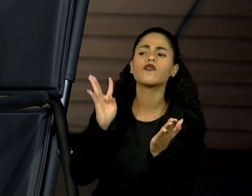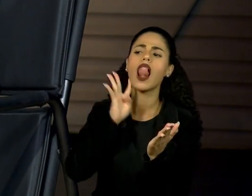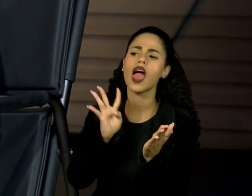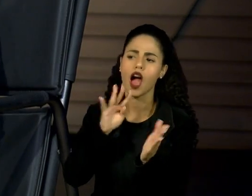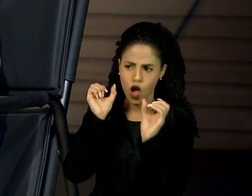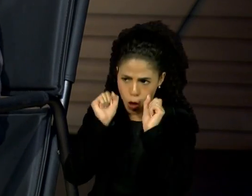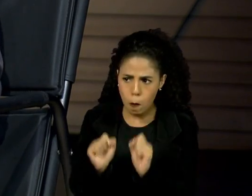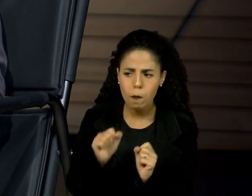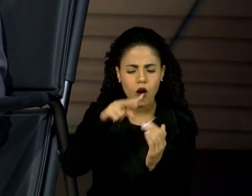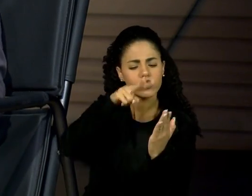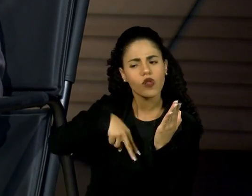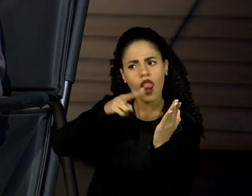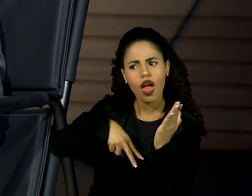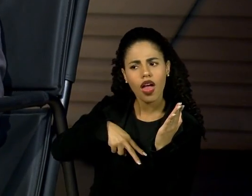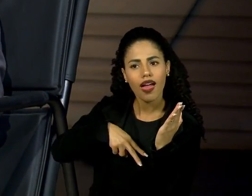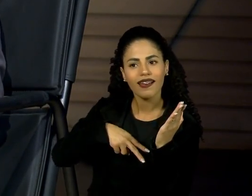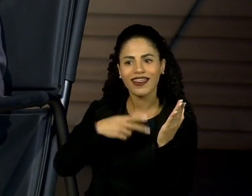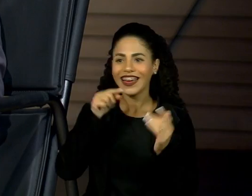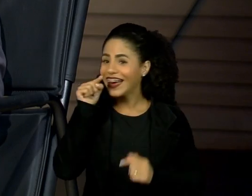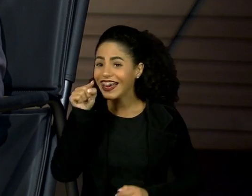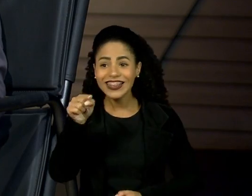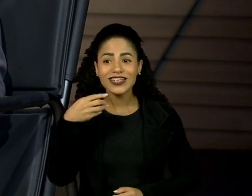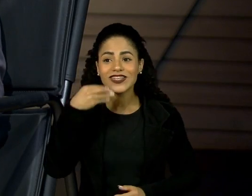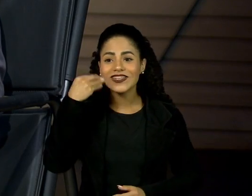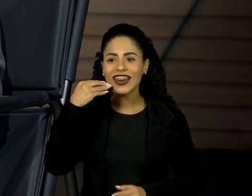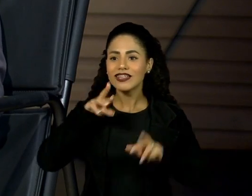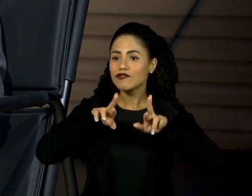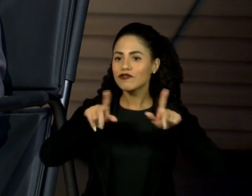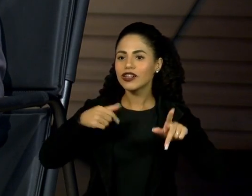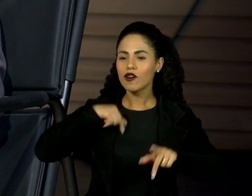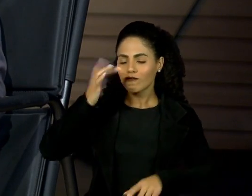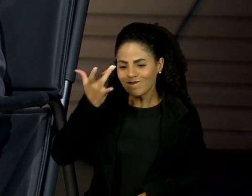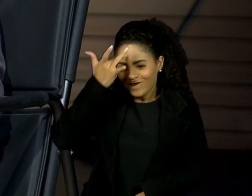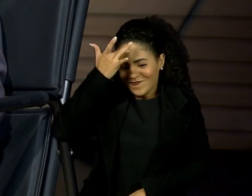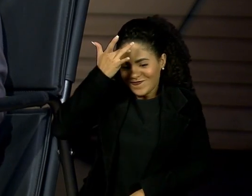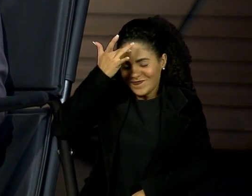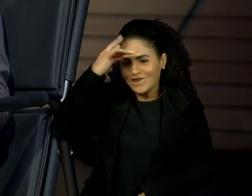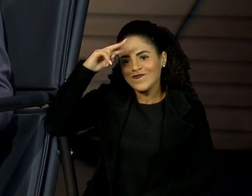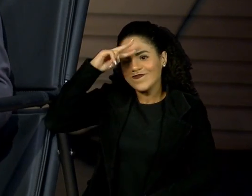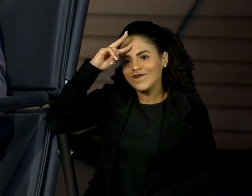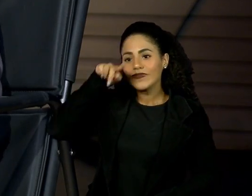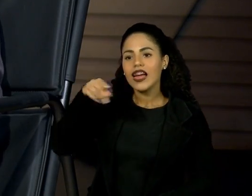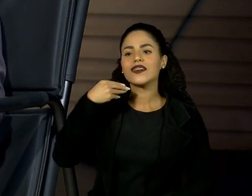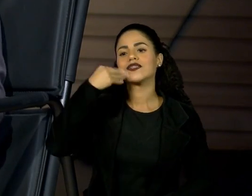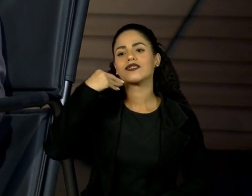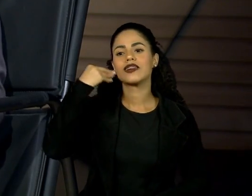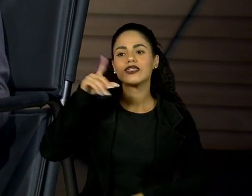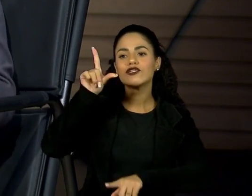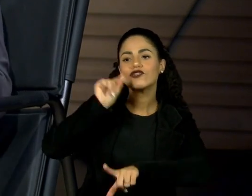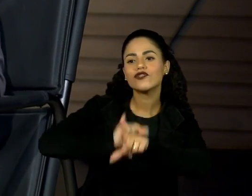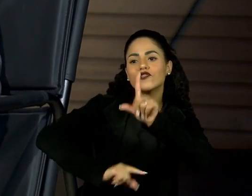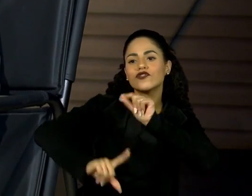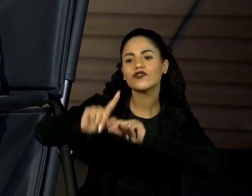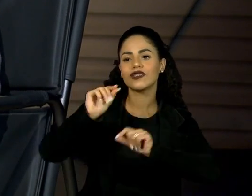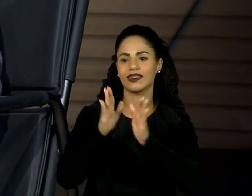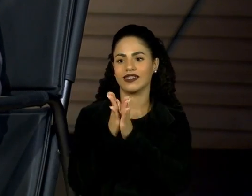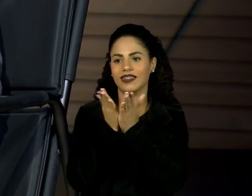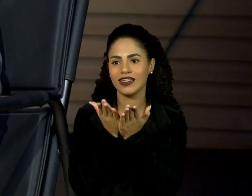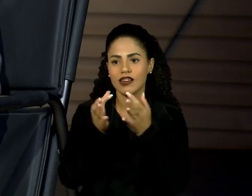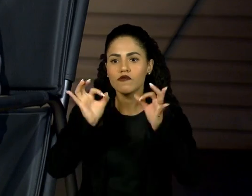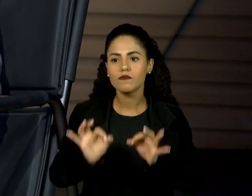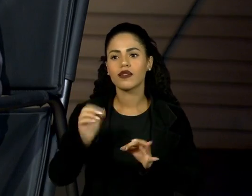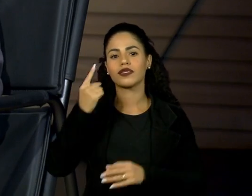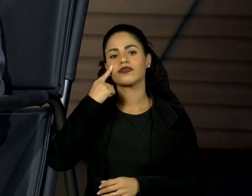posso ler esse livro? Então, digamos assim, o que eu guardo na memória é essa experiência de escolher os livros e do incentivo